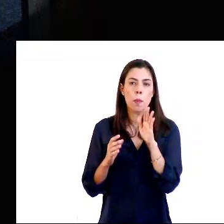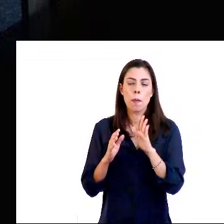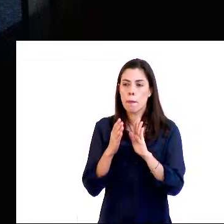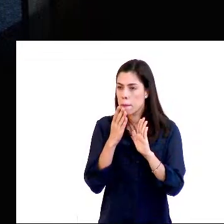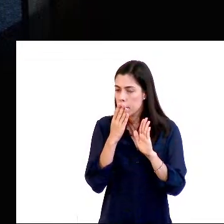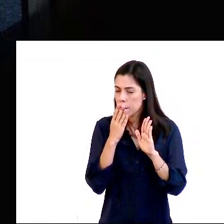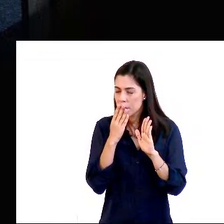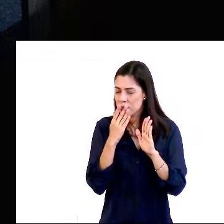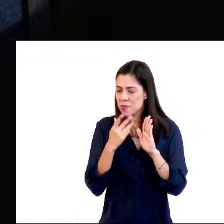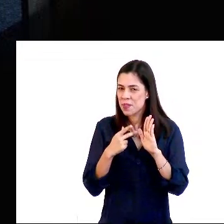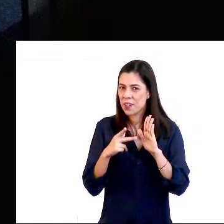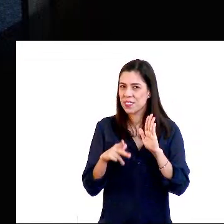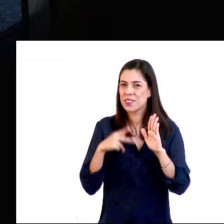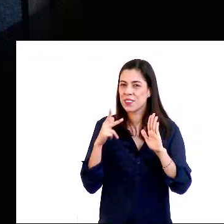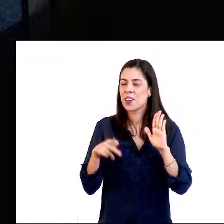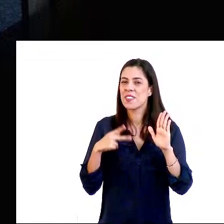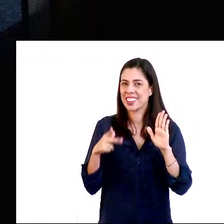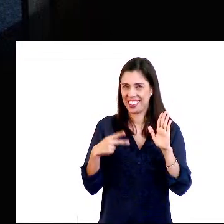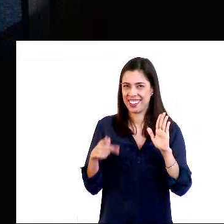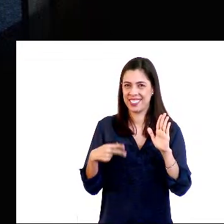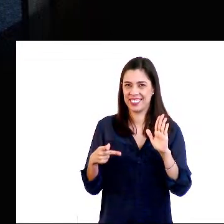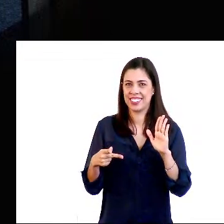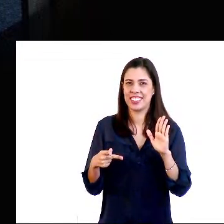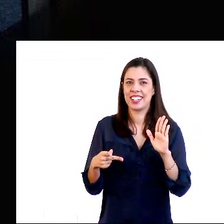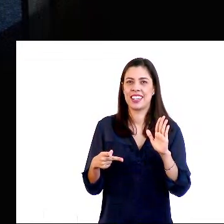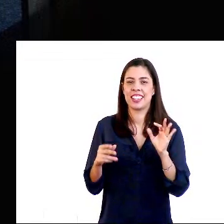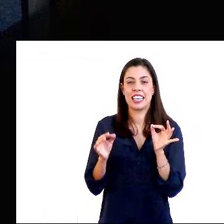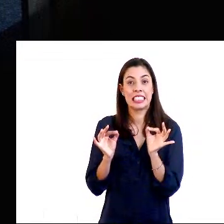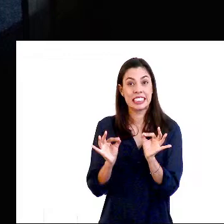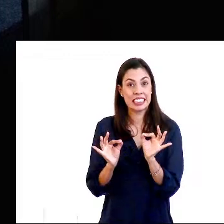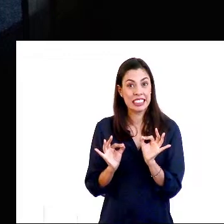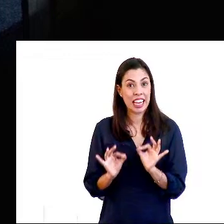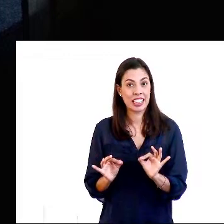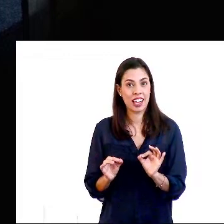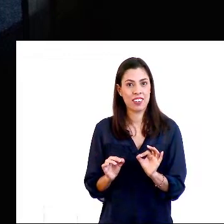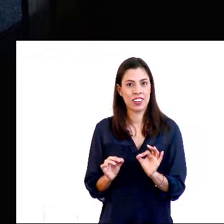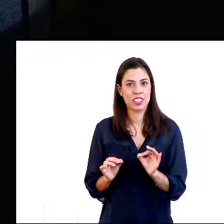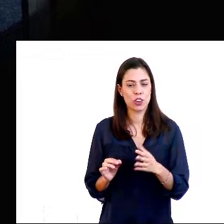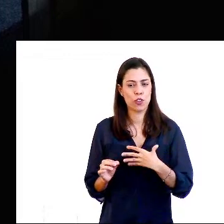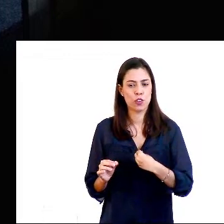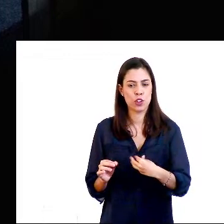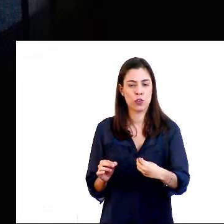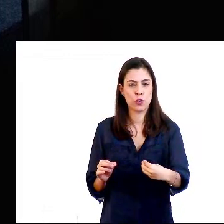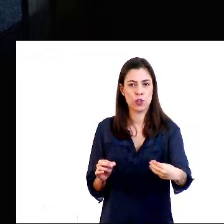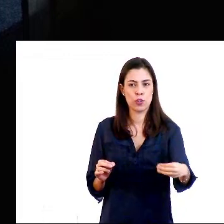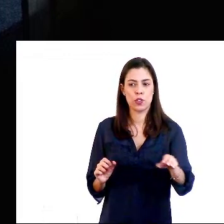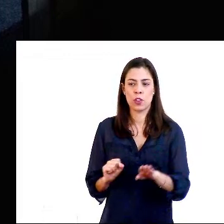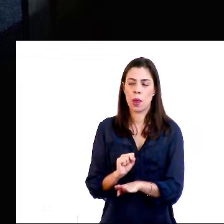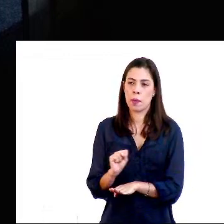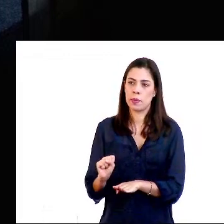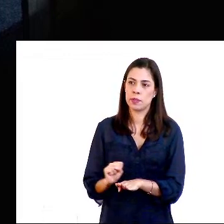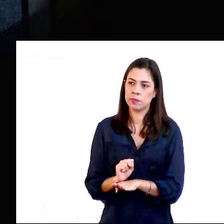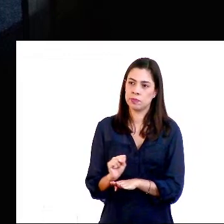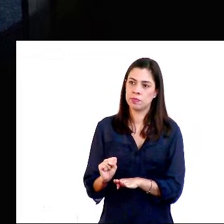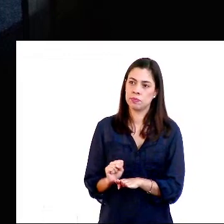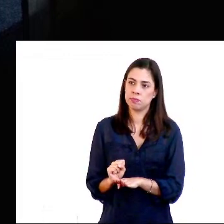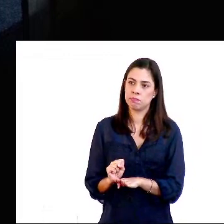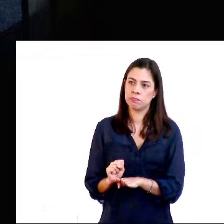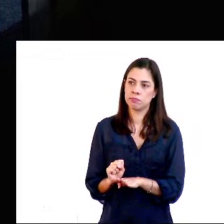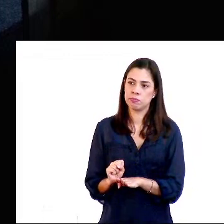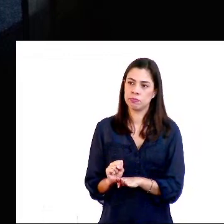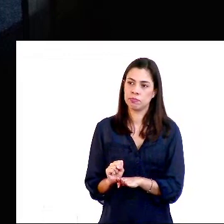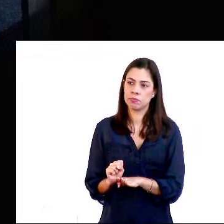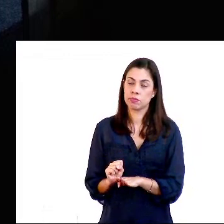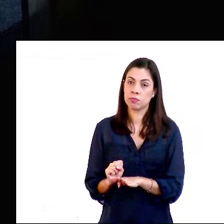te abençoarei e te multiplicarei. E assim, depois de esperar com paciência, obteve Abraão